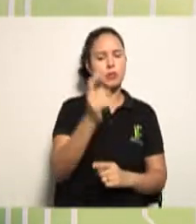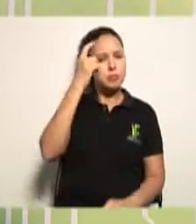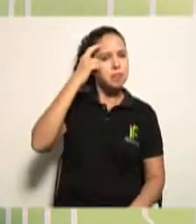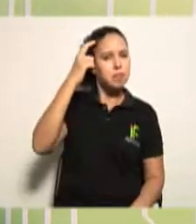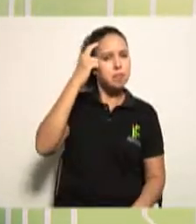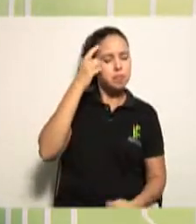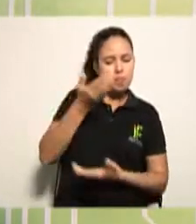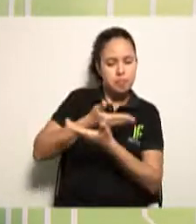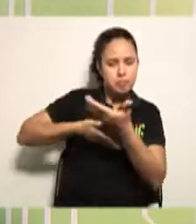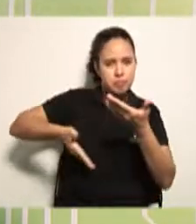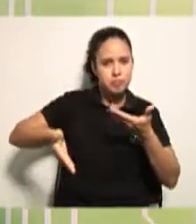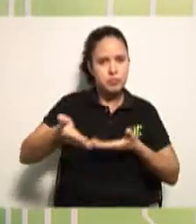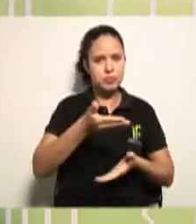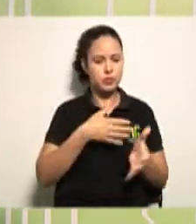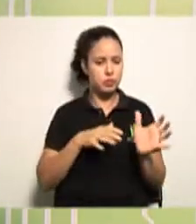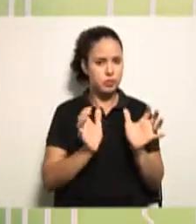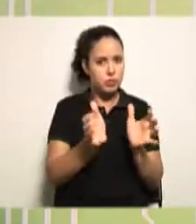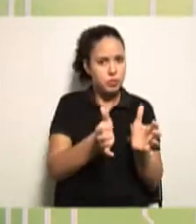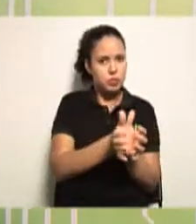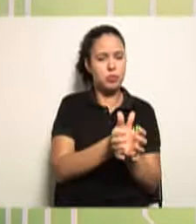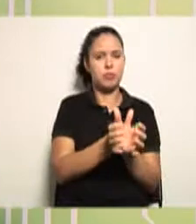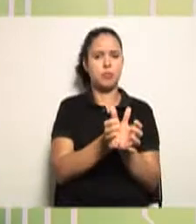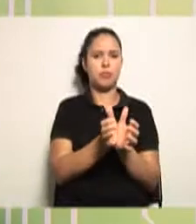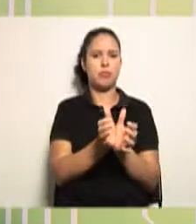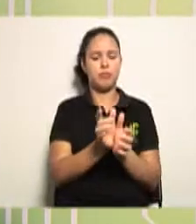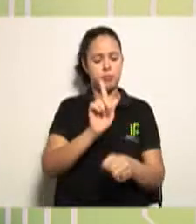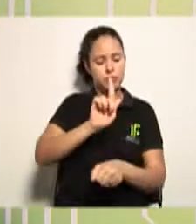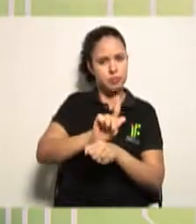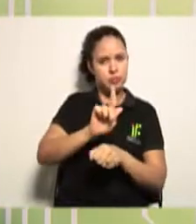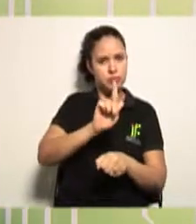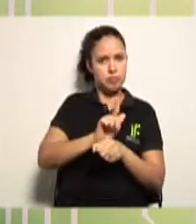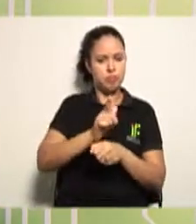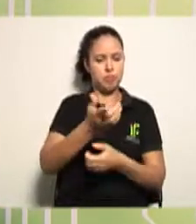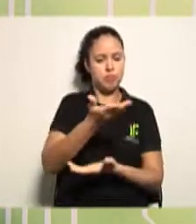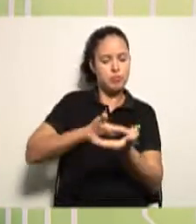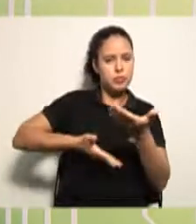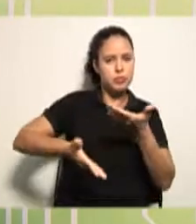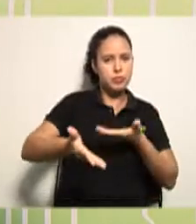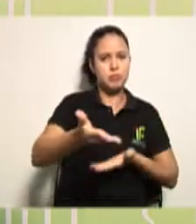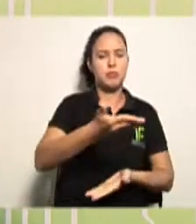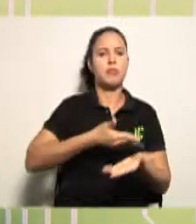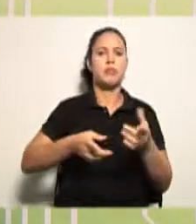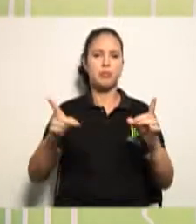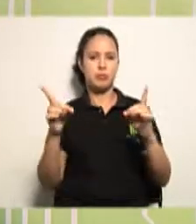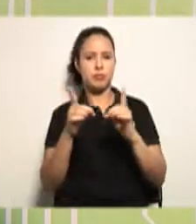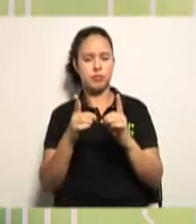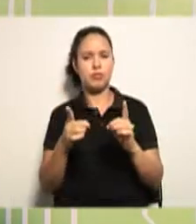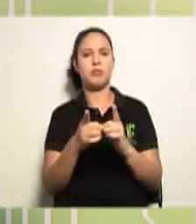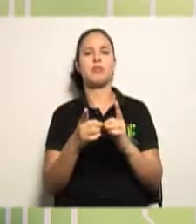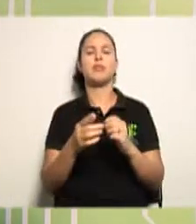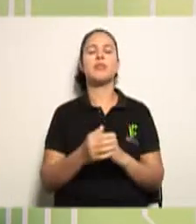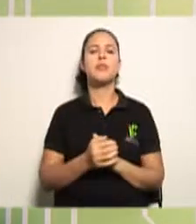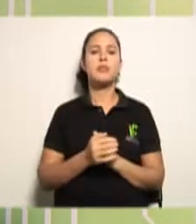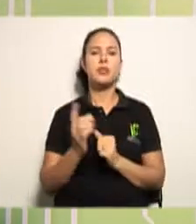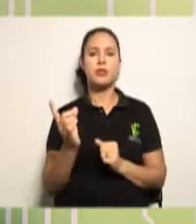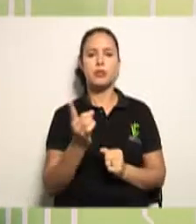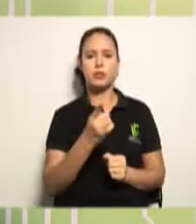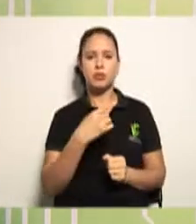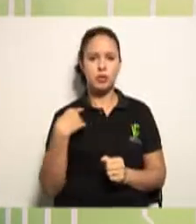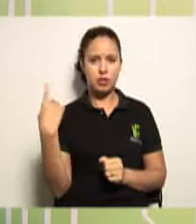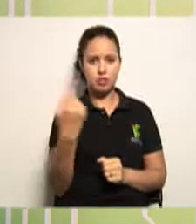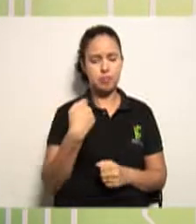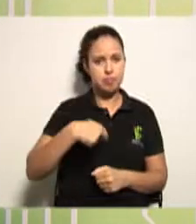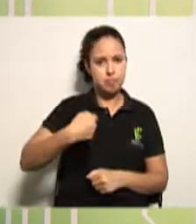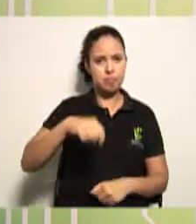coletivo. Então todos colaboram com a gestão. A gestão é uma gestão democrática, participativa. Então todos nós